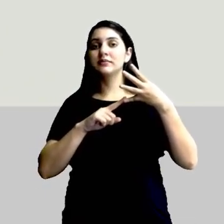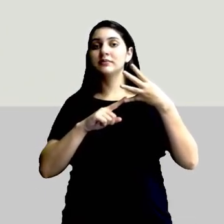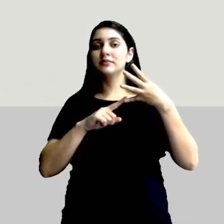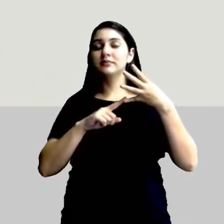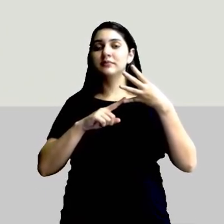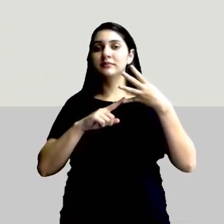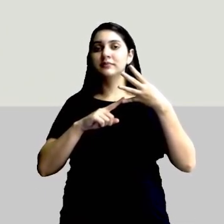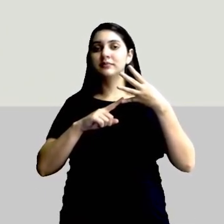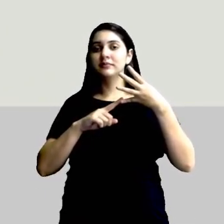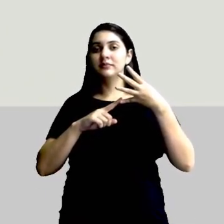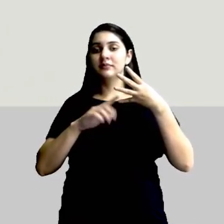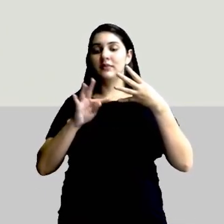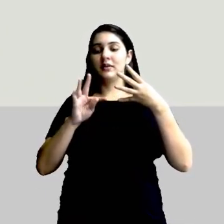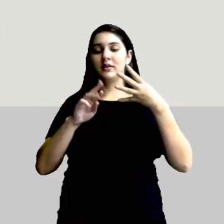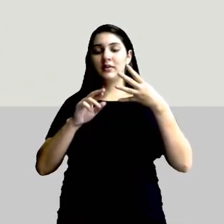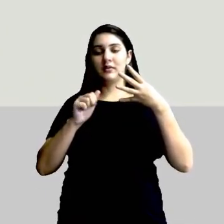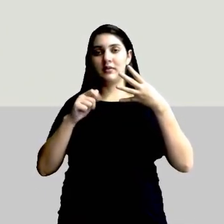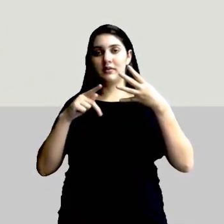é um